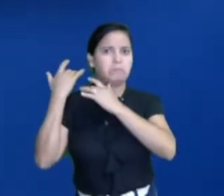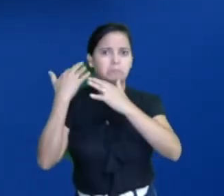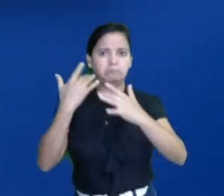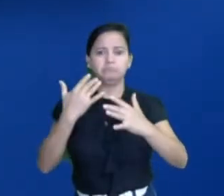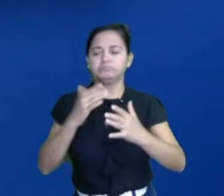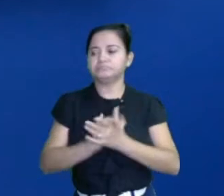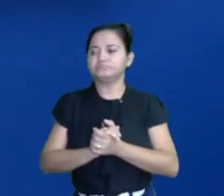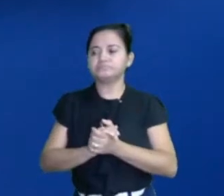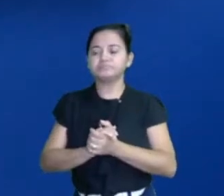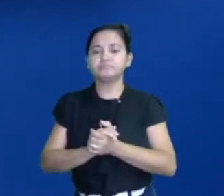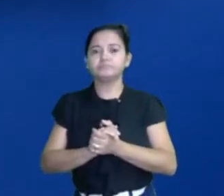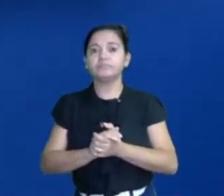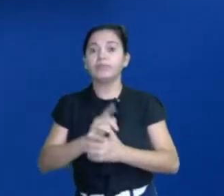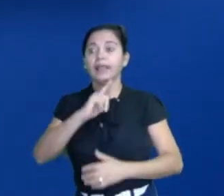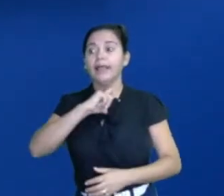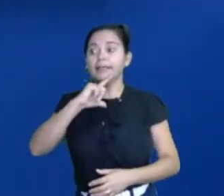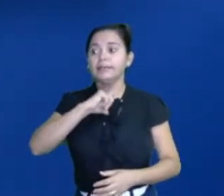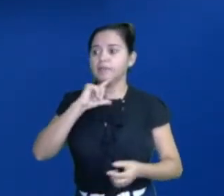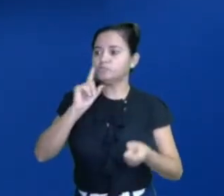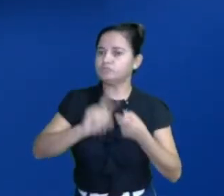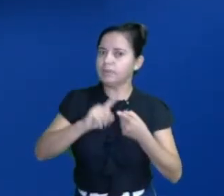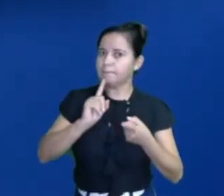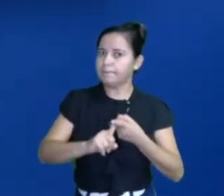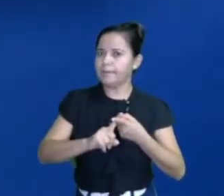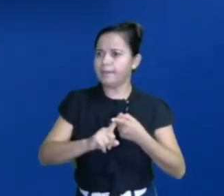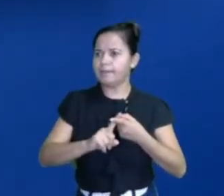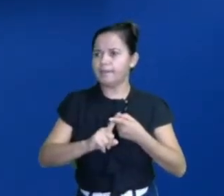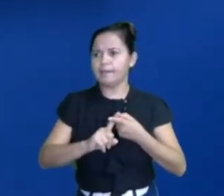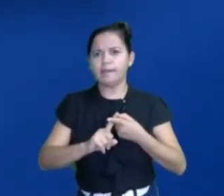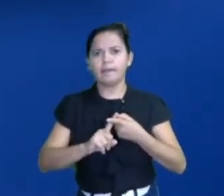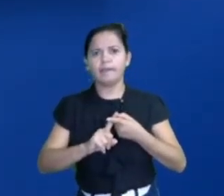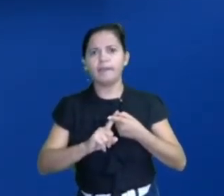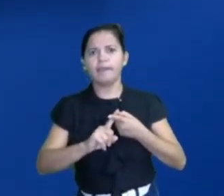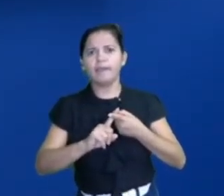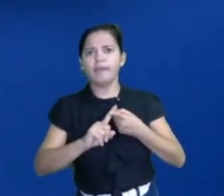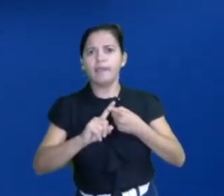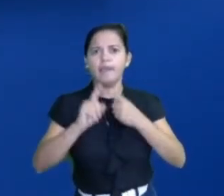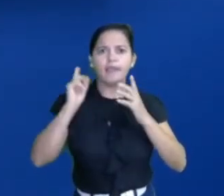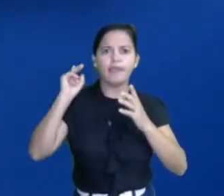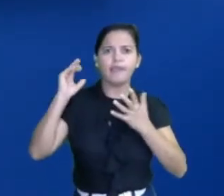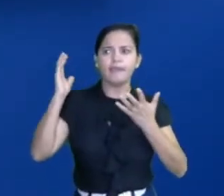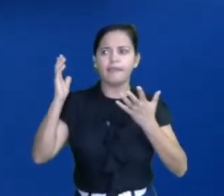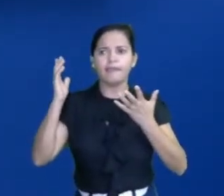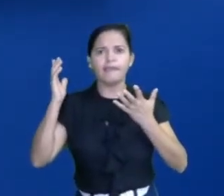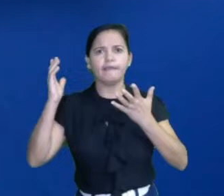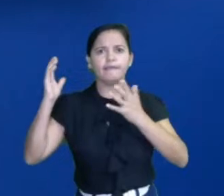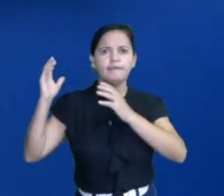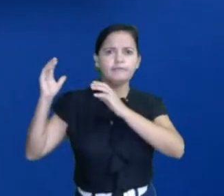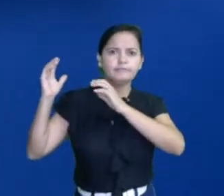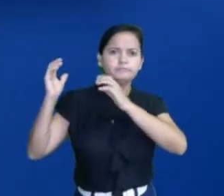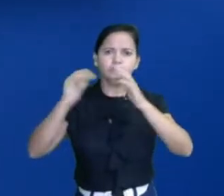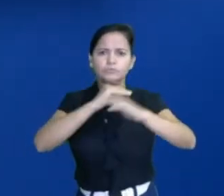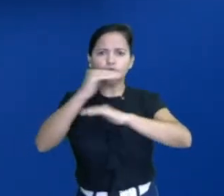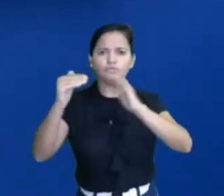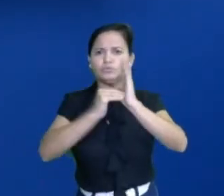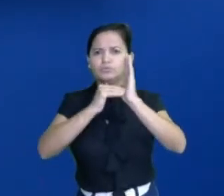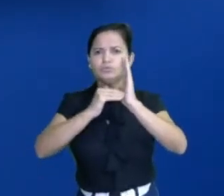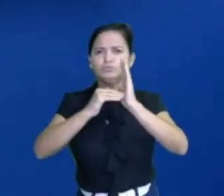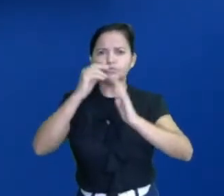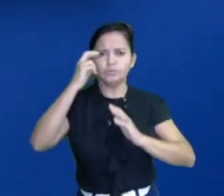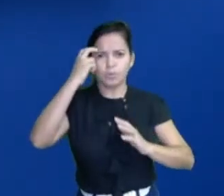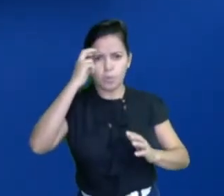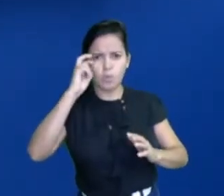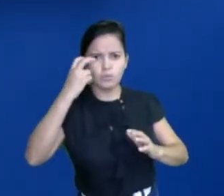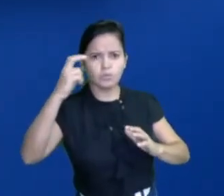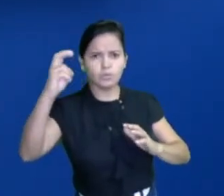Temos o patrimônio material. Como assim, professora? Todo patrimônio cultural,